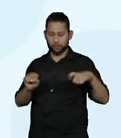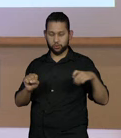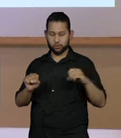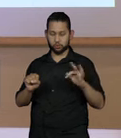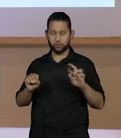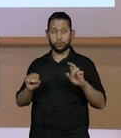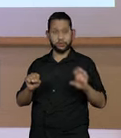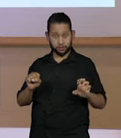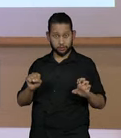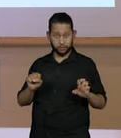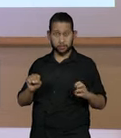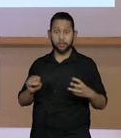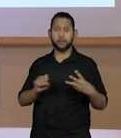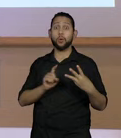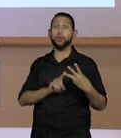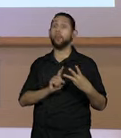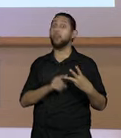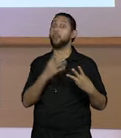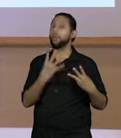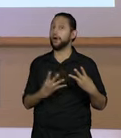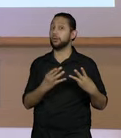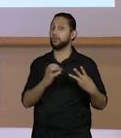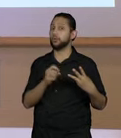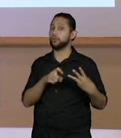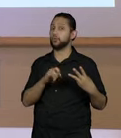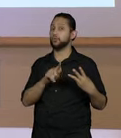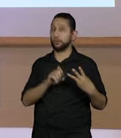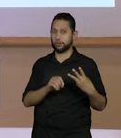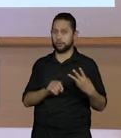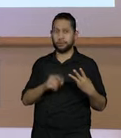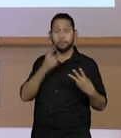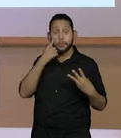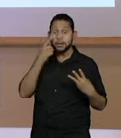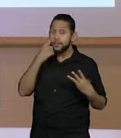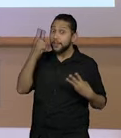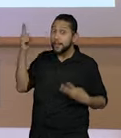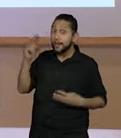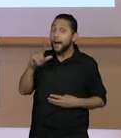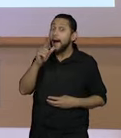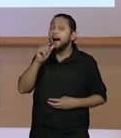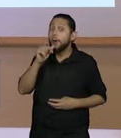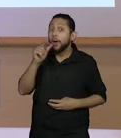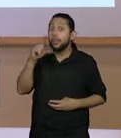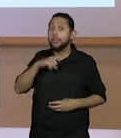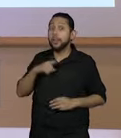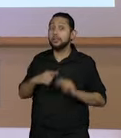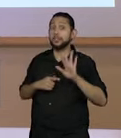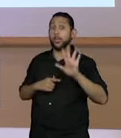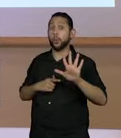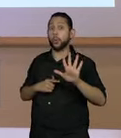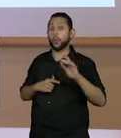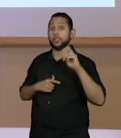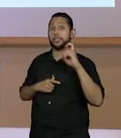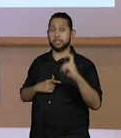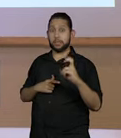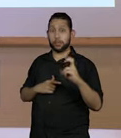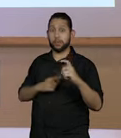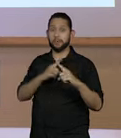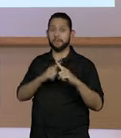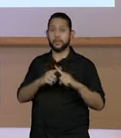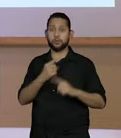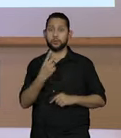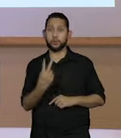oxigênio. No caso da molécula de água, nós vamos multiplicar por 5. Nós temos 5 vezes